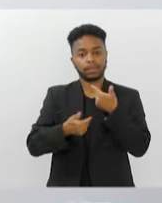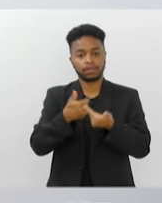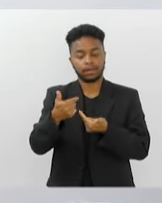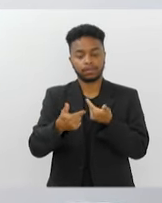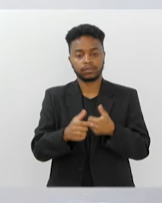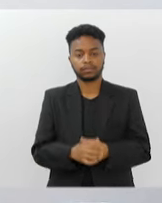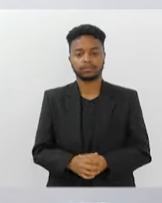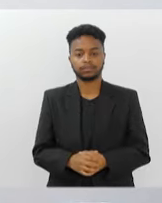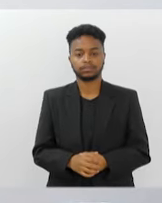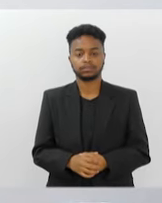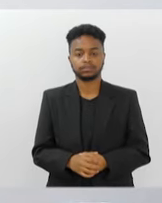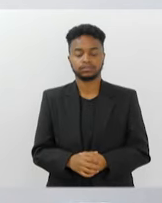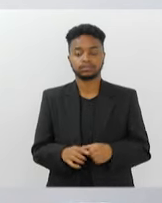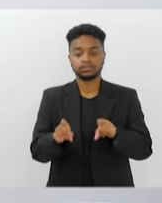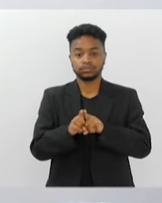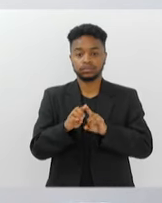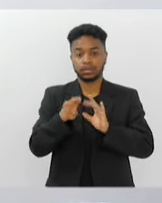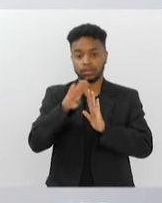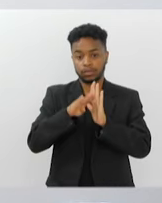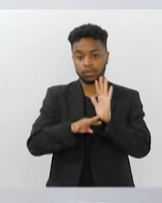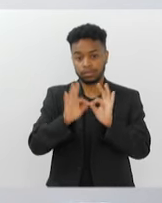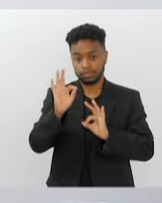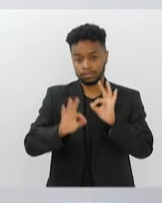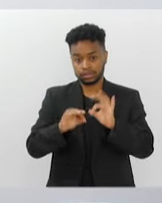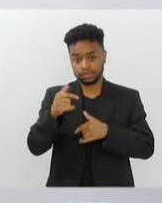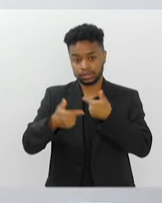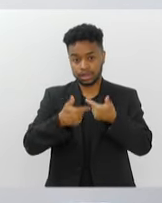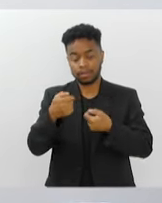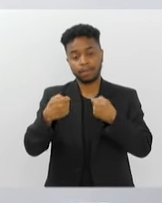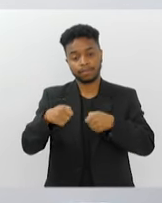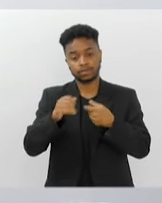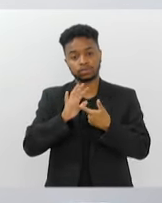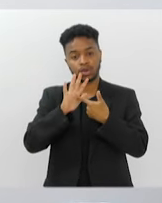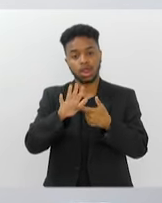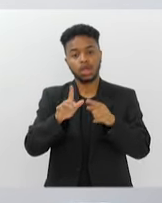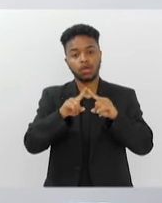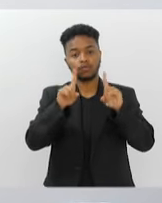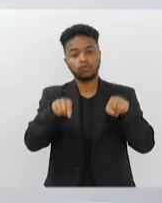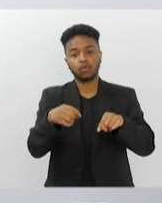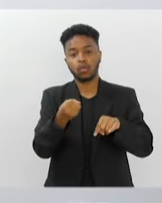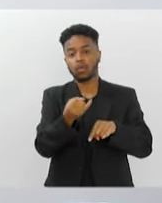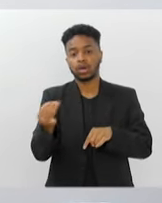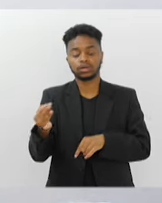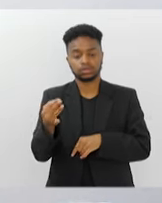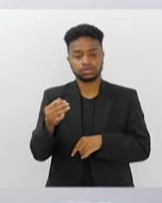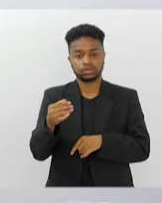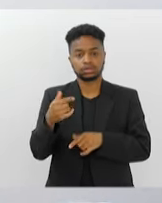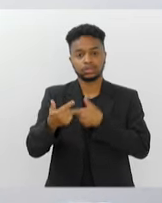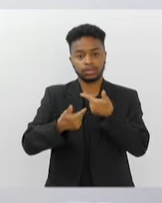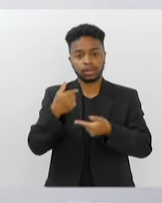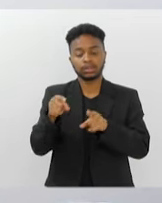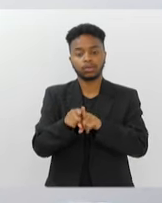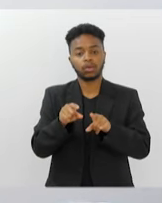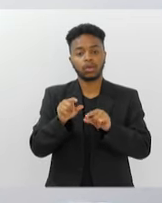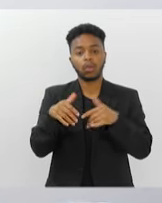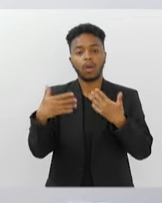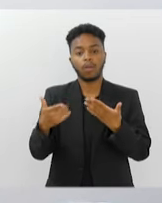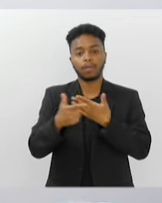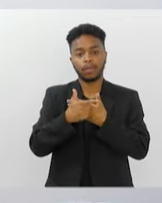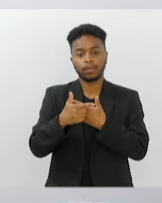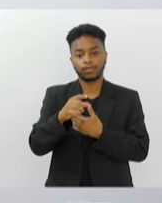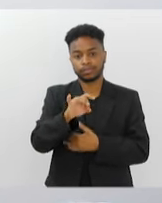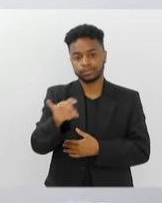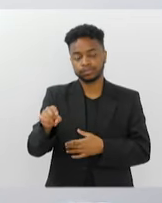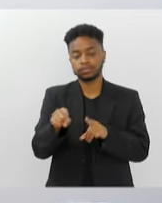mencionado o plano de trabalho deverá incluir a relação de servidores que atuarão durante o evento com suas respectivas funções o plano de